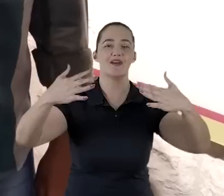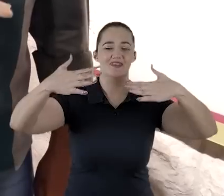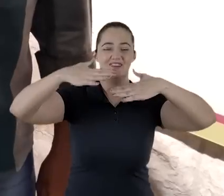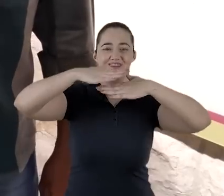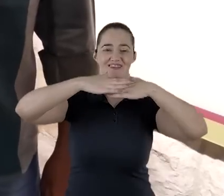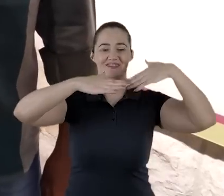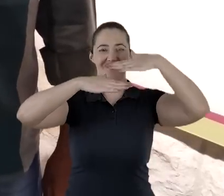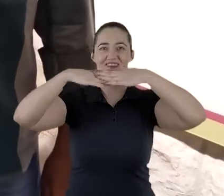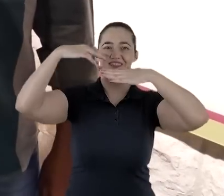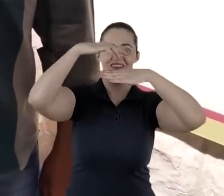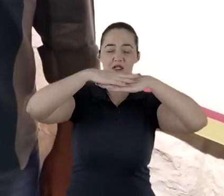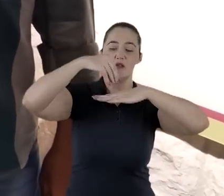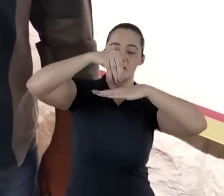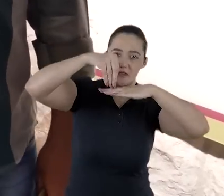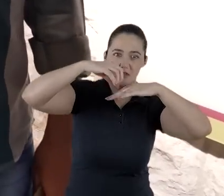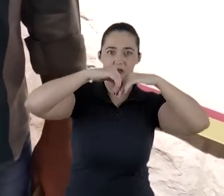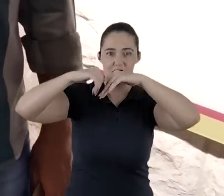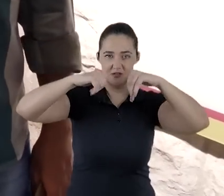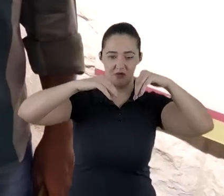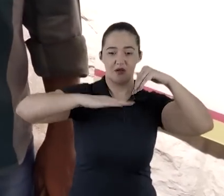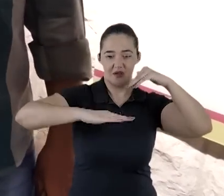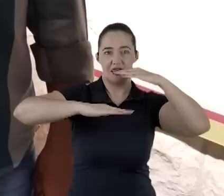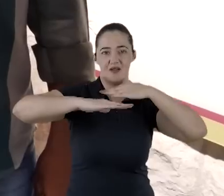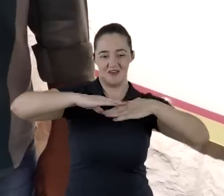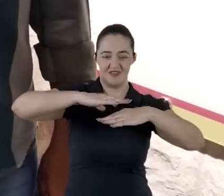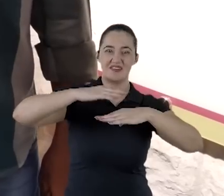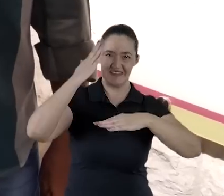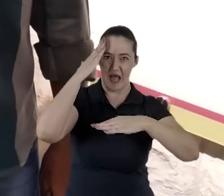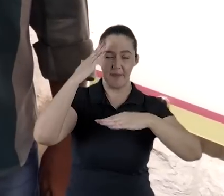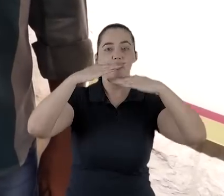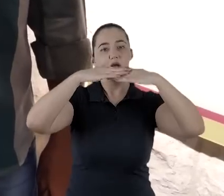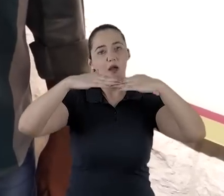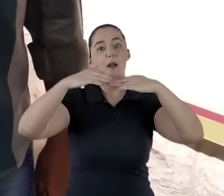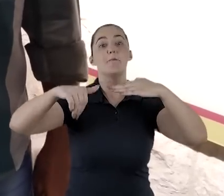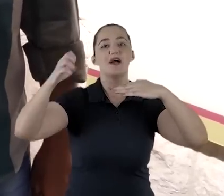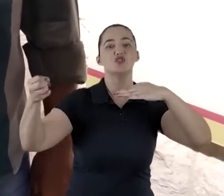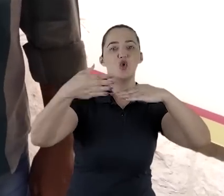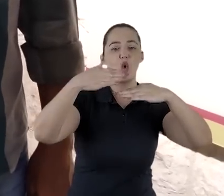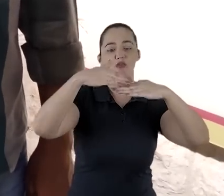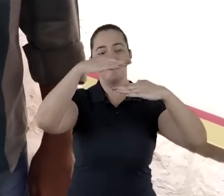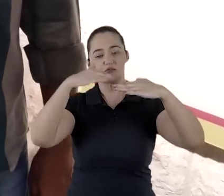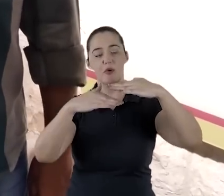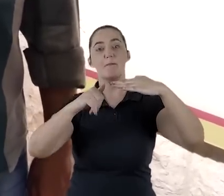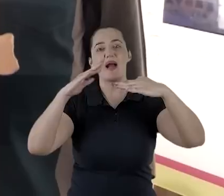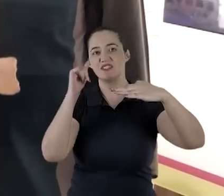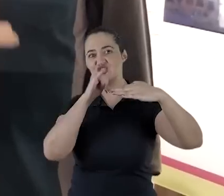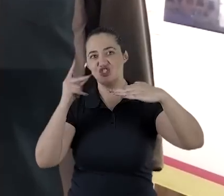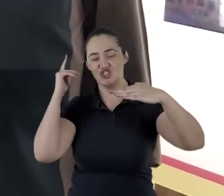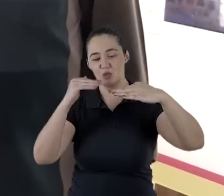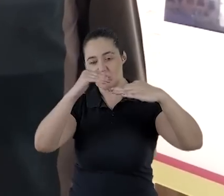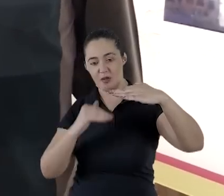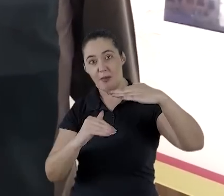ela é importante para nos ajudar na datação de um sítio arqueológico, para saber quando ele atingiu seu apogeu, quando ele foi